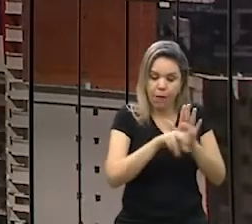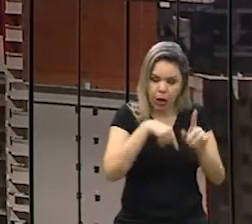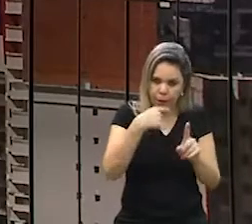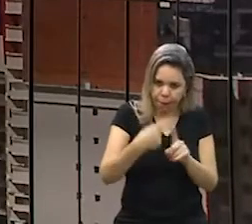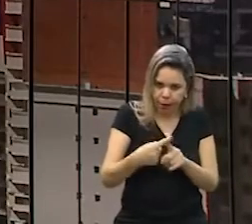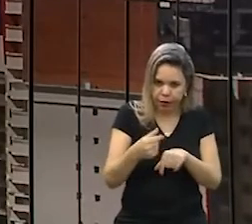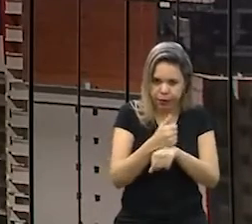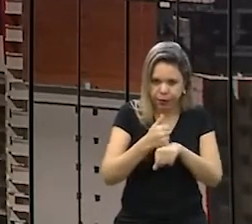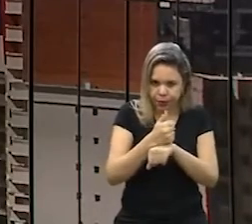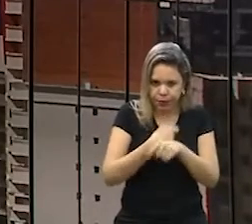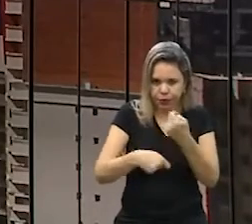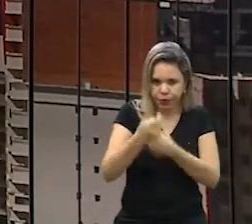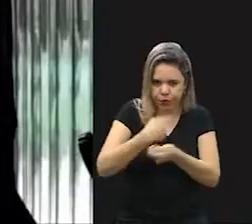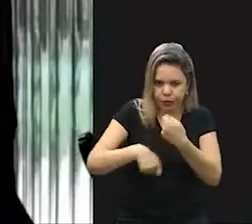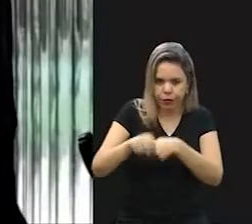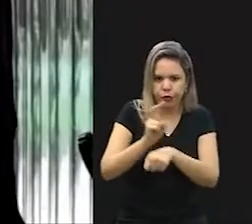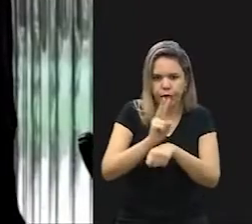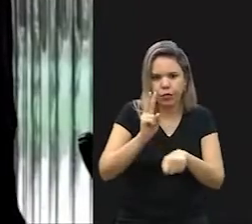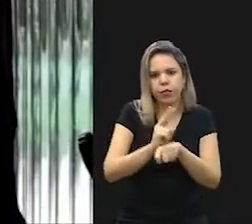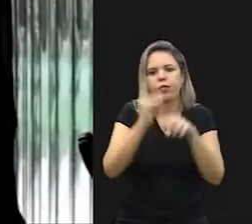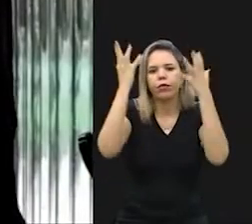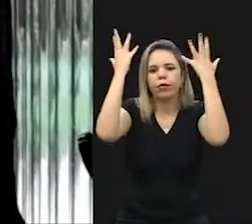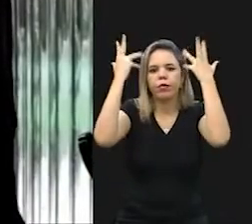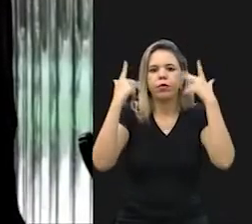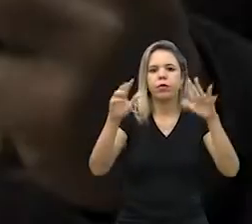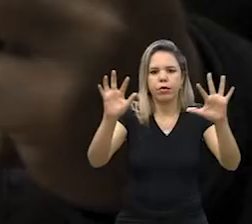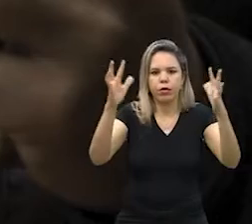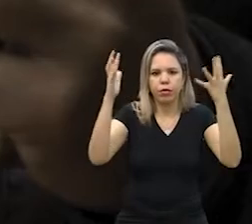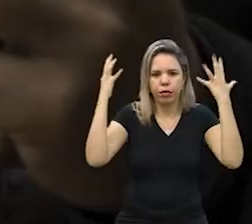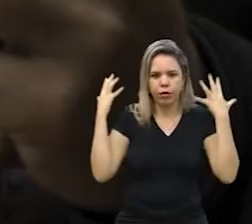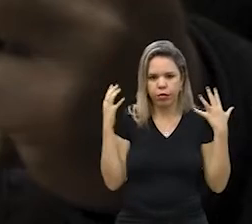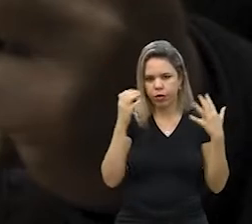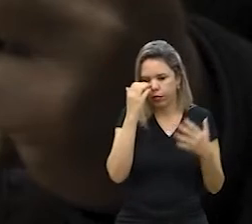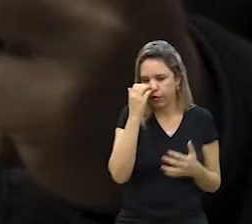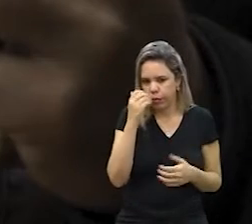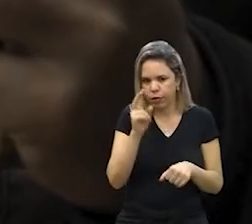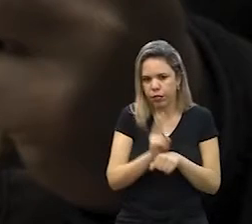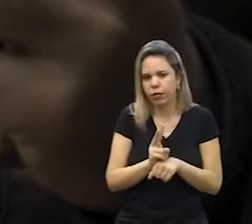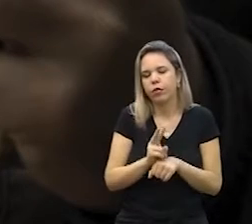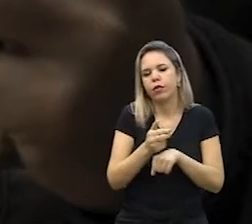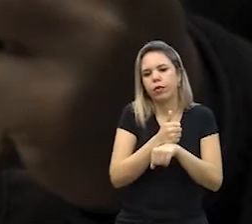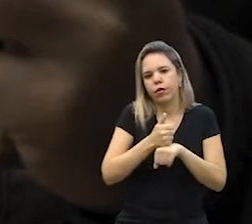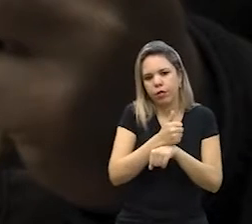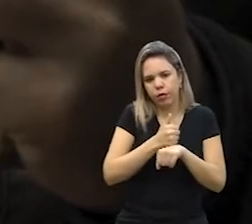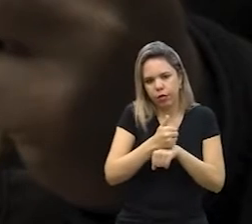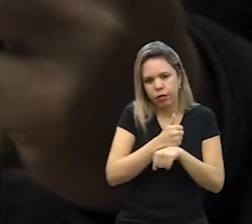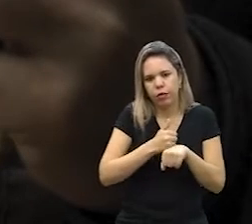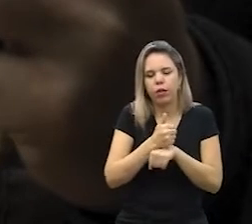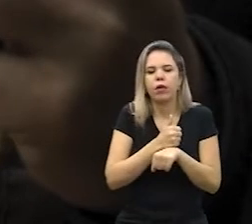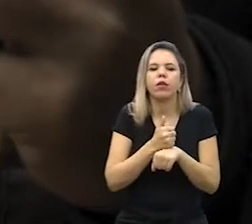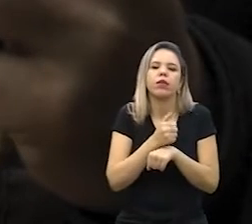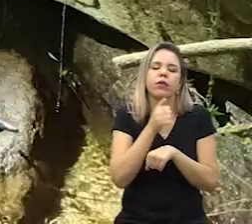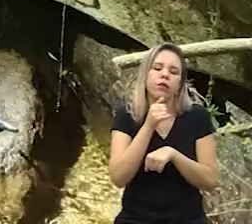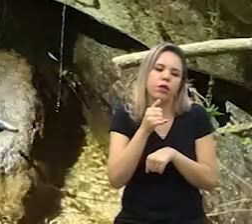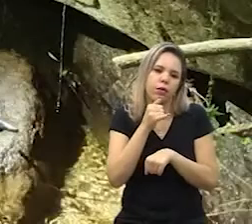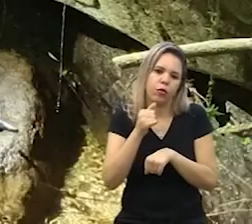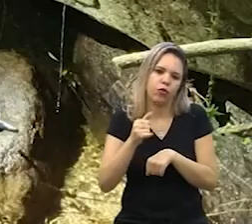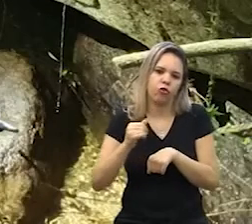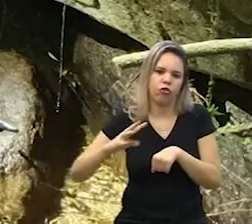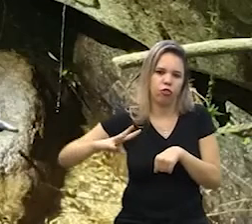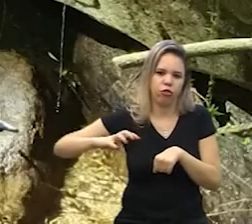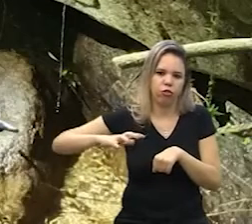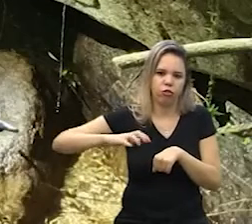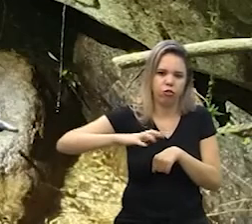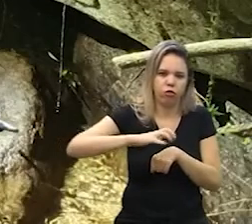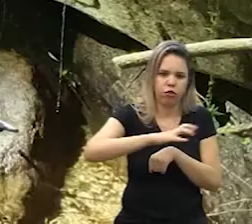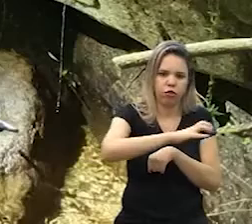sou especialista em manejo e conservação de fauna e herpetólogo. O herpetólogo é o biólogo especialista em répteis e anfíbios. No caso,